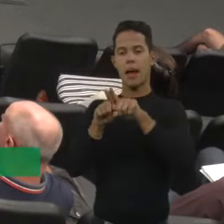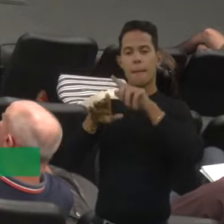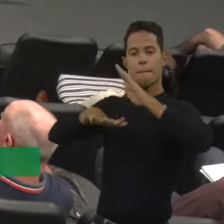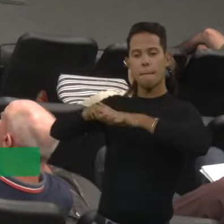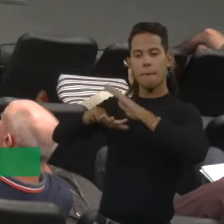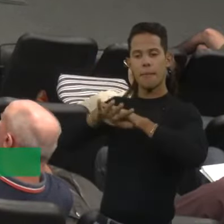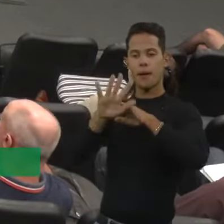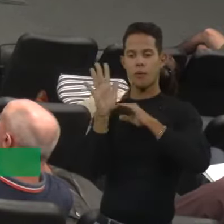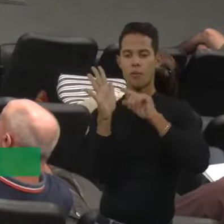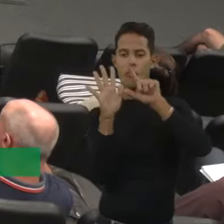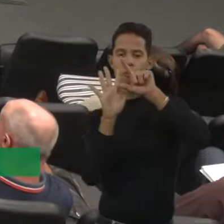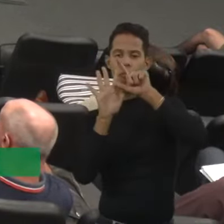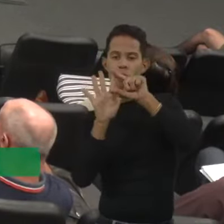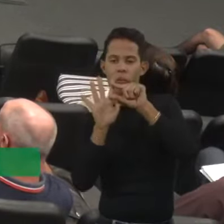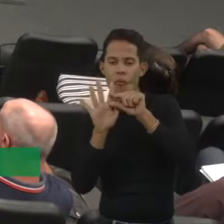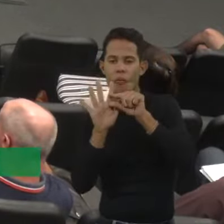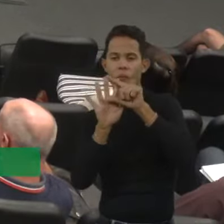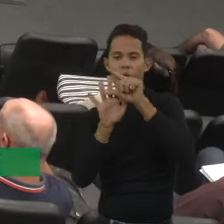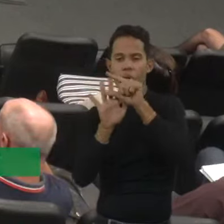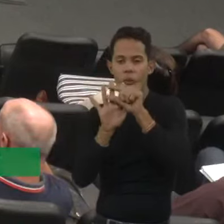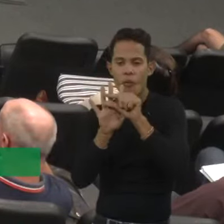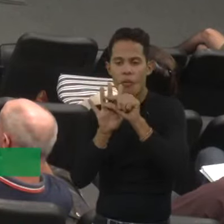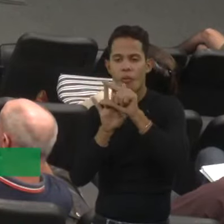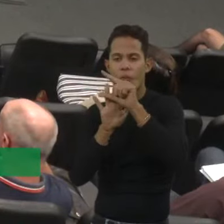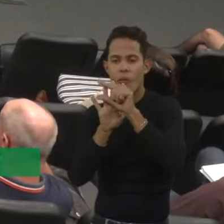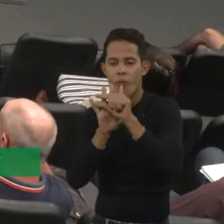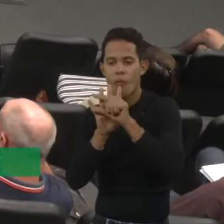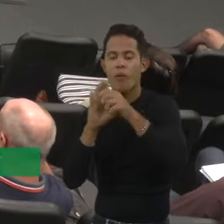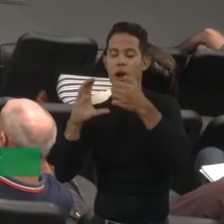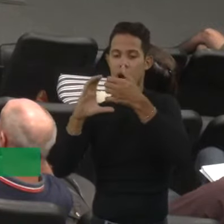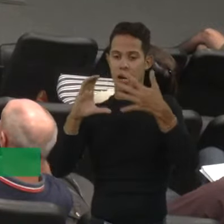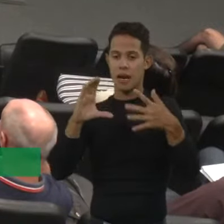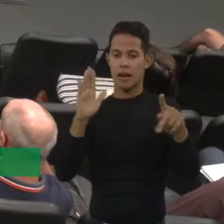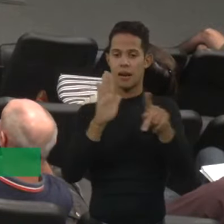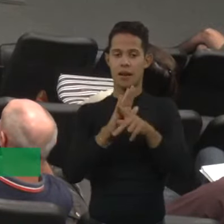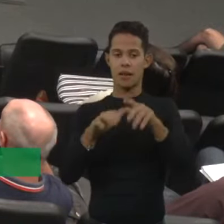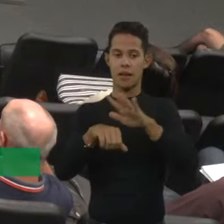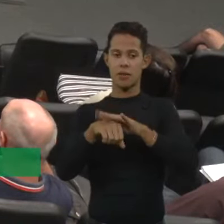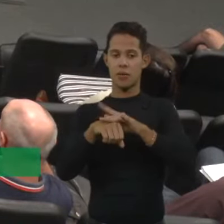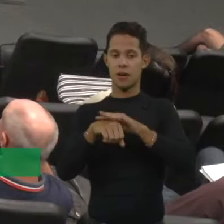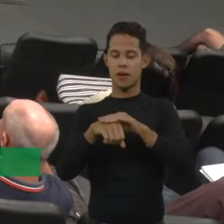gente fala, que é característico dos pacientes com acondroplasia.